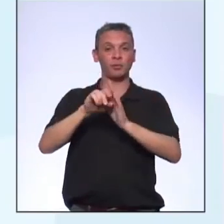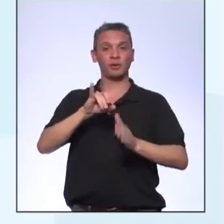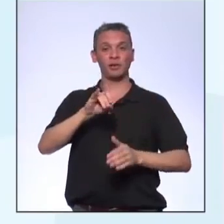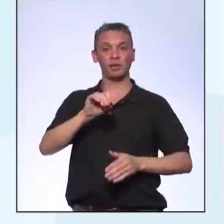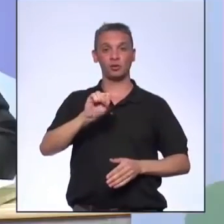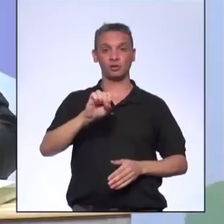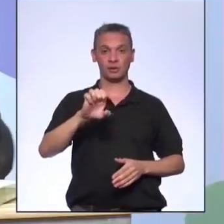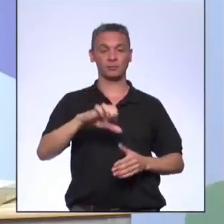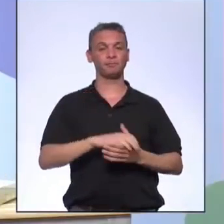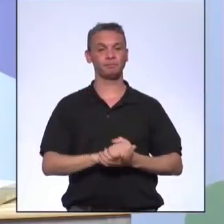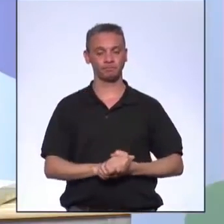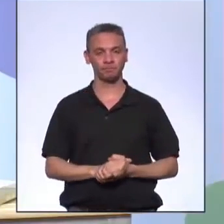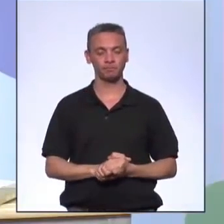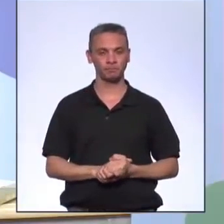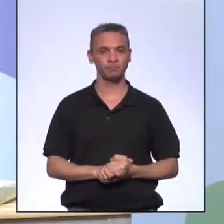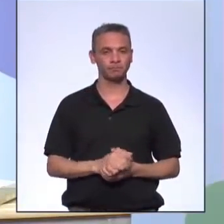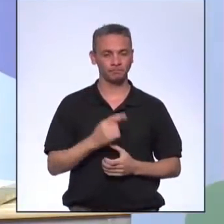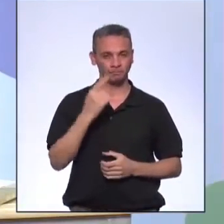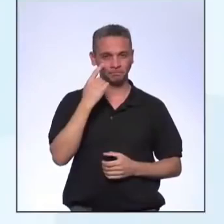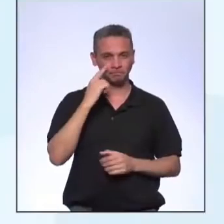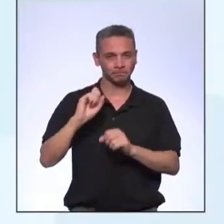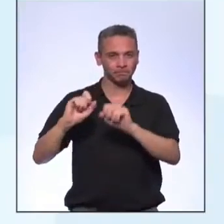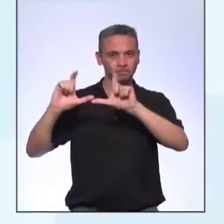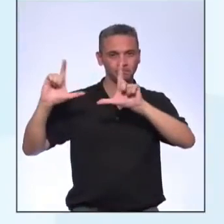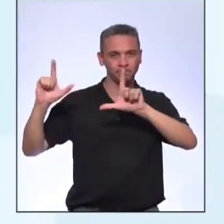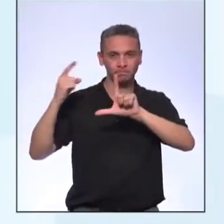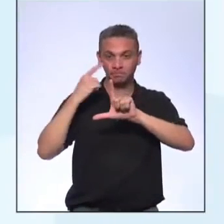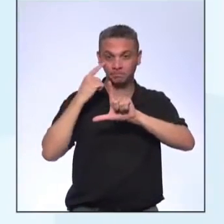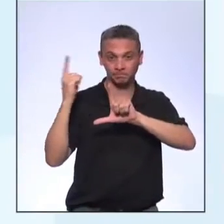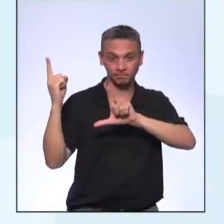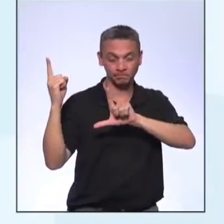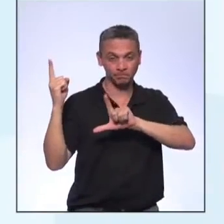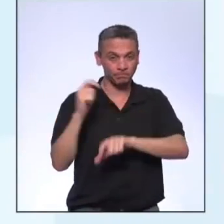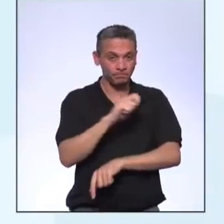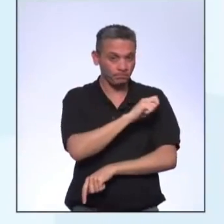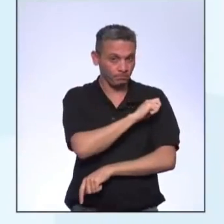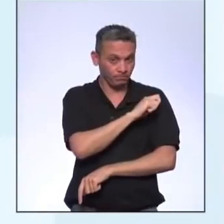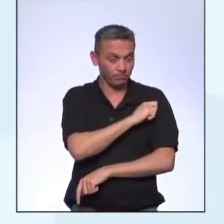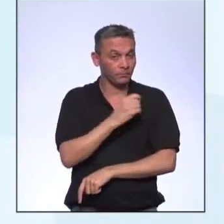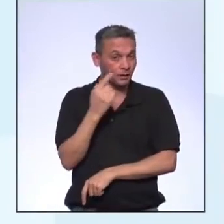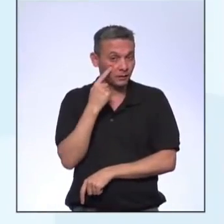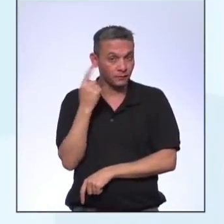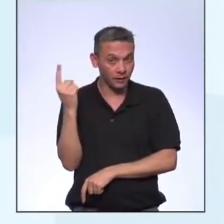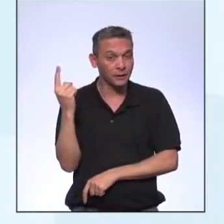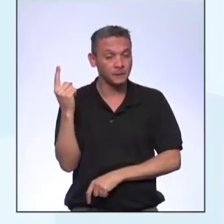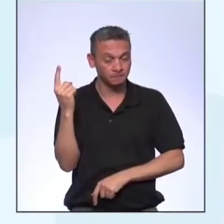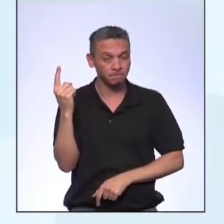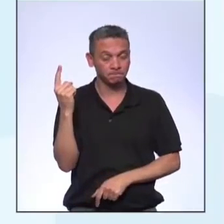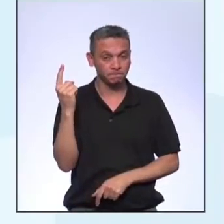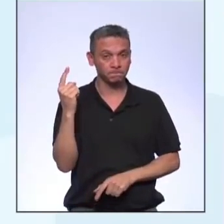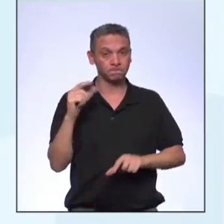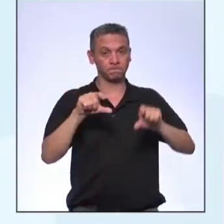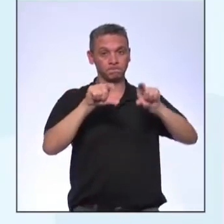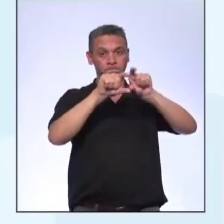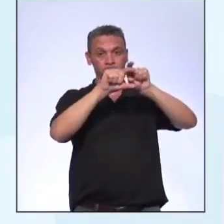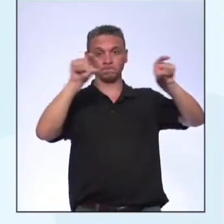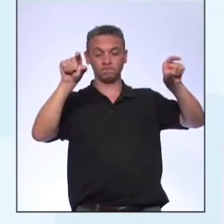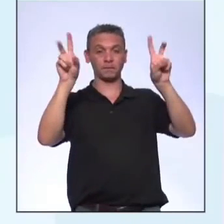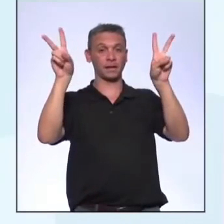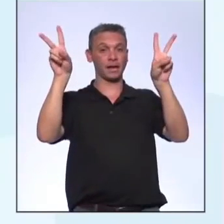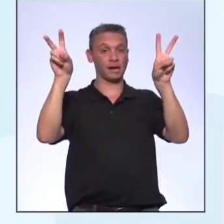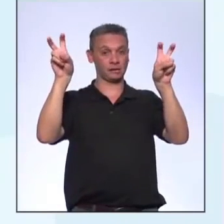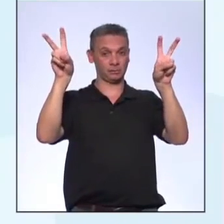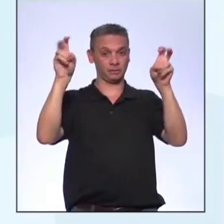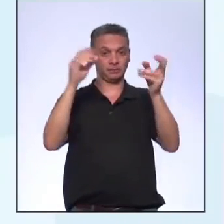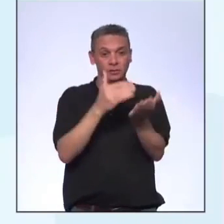IOC. Pedi para deixar ainda o slide para os alunos acompanharem. Então, vocês podem ver aí que a parte que está entre aspas,